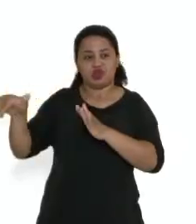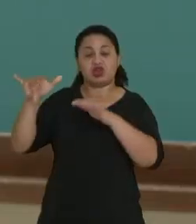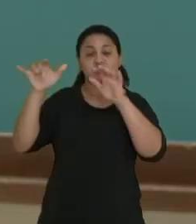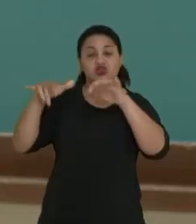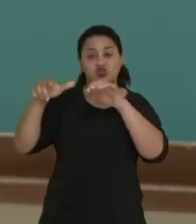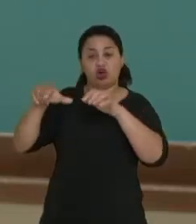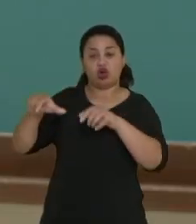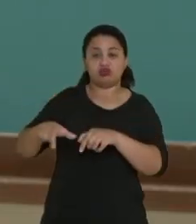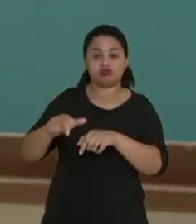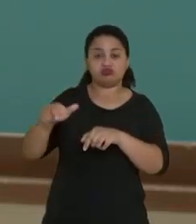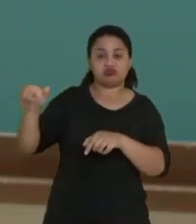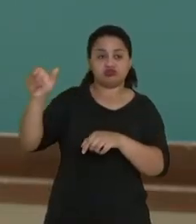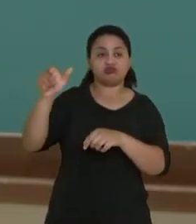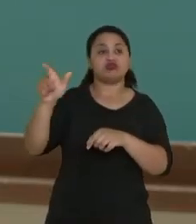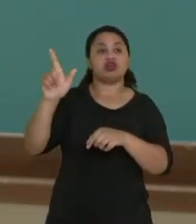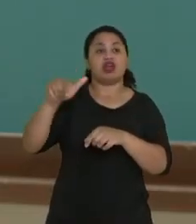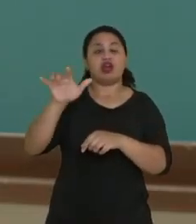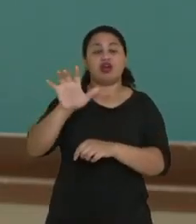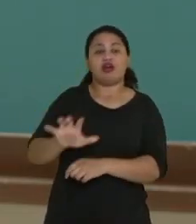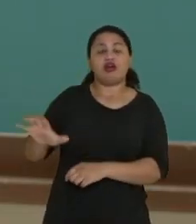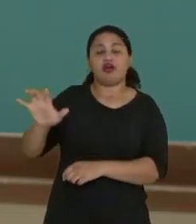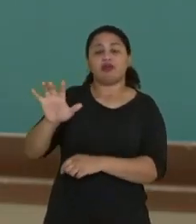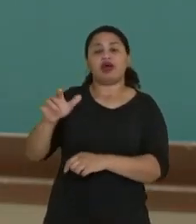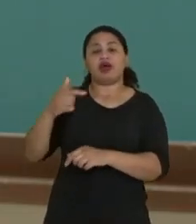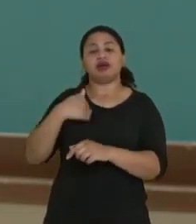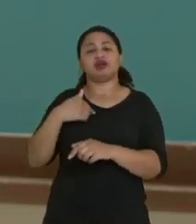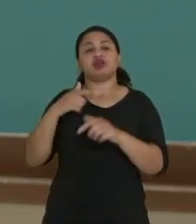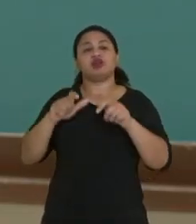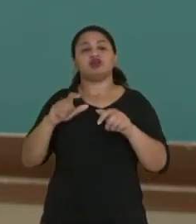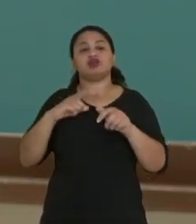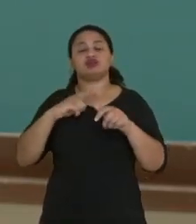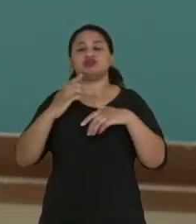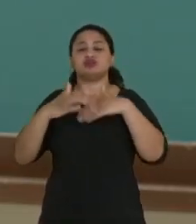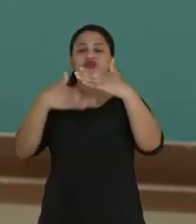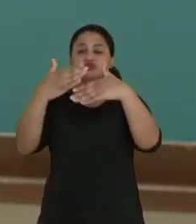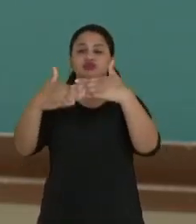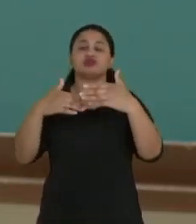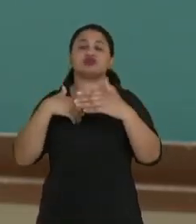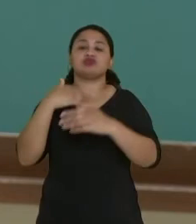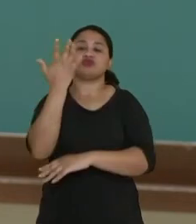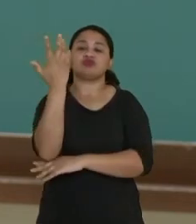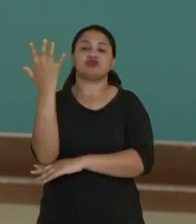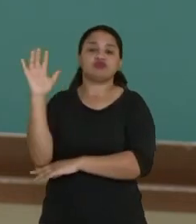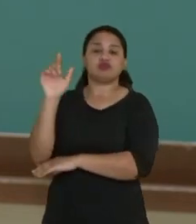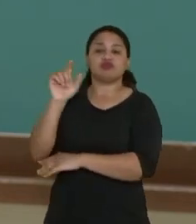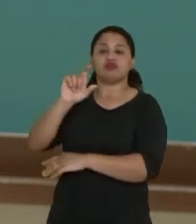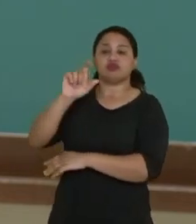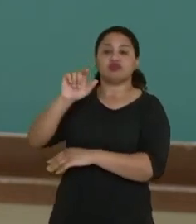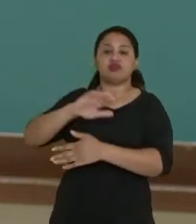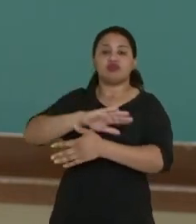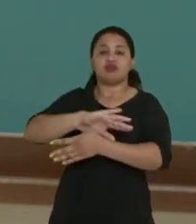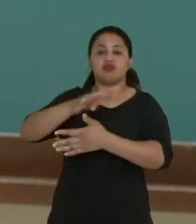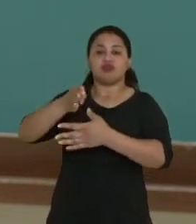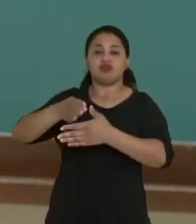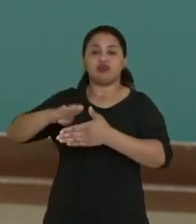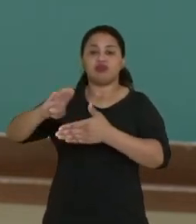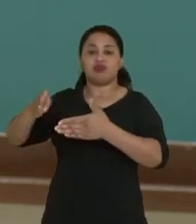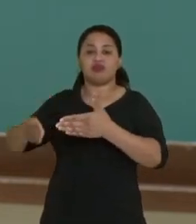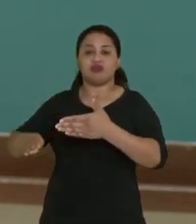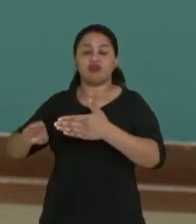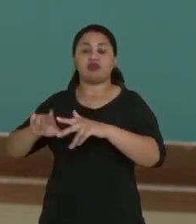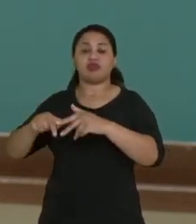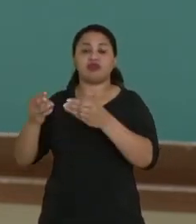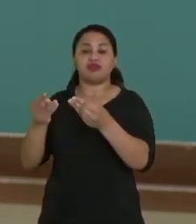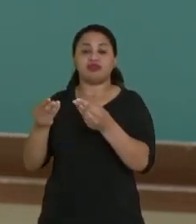bastante nessa área aqui, que era uma área originalmente onde tinha o desenvolvimento da floresta atlântica, né? Em função dessa umidade ali vinda